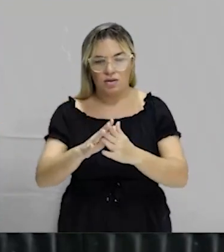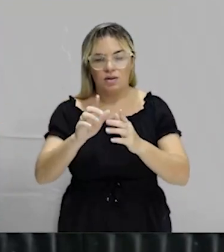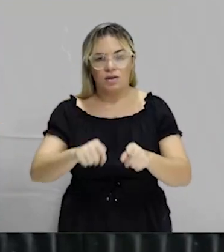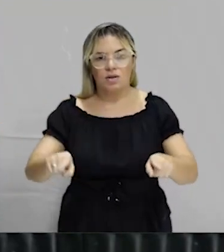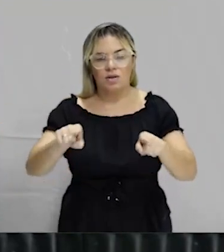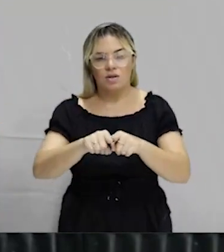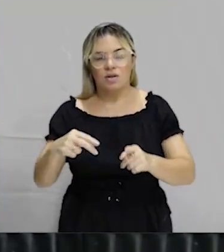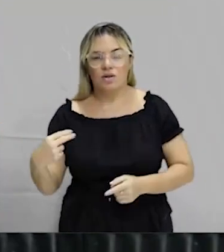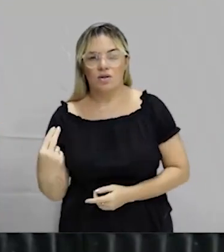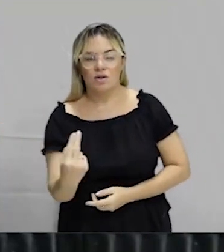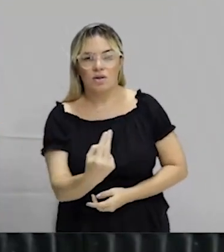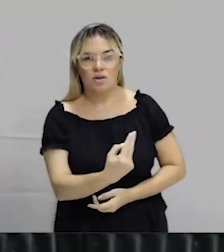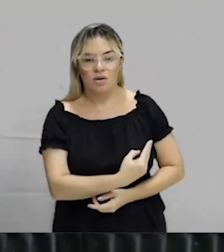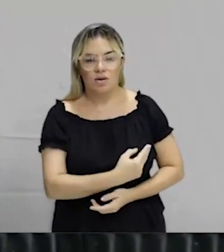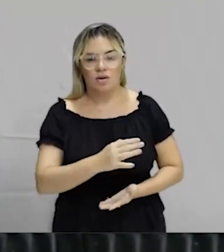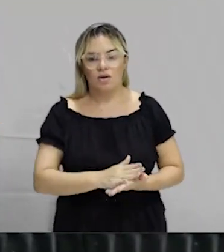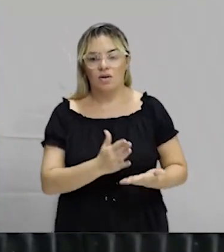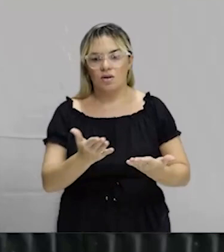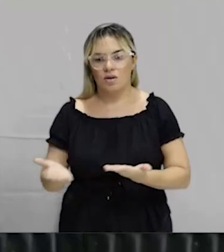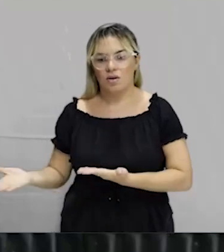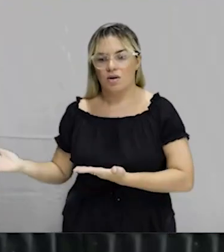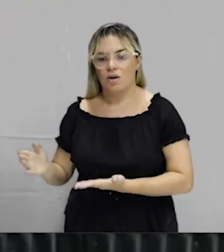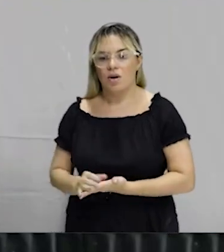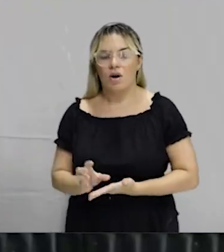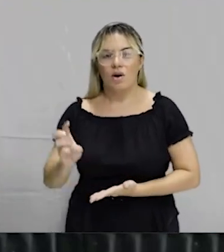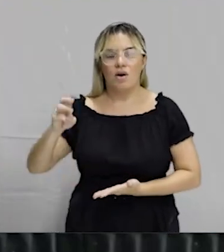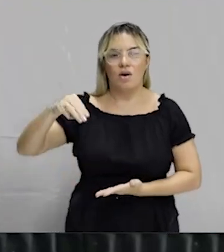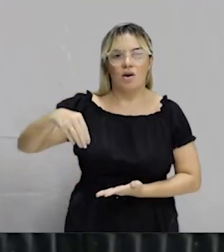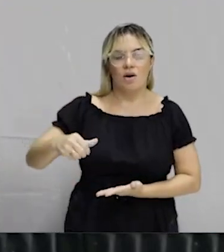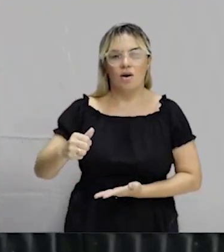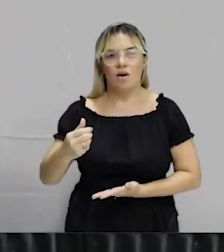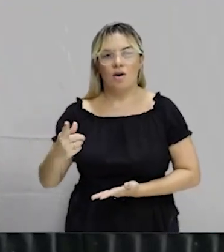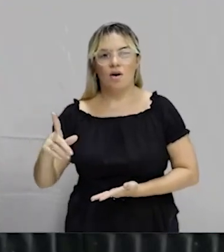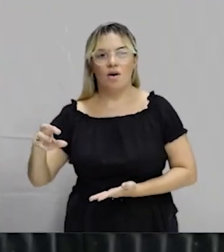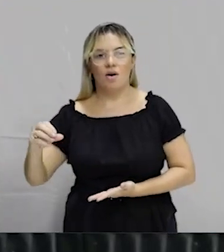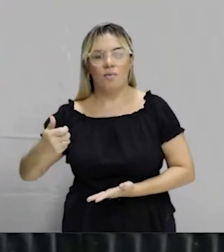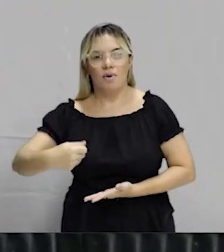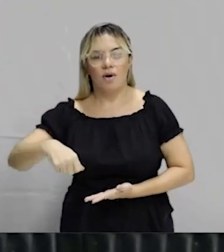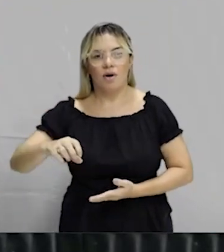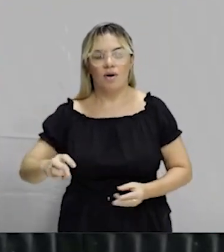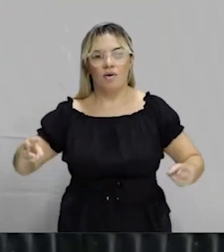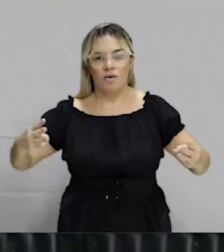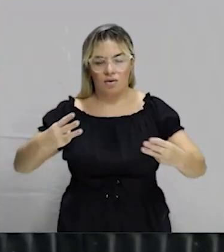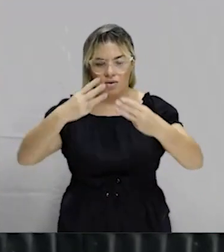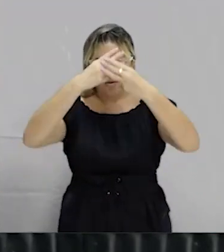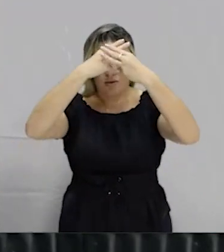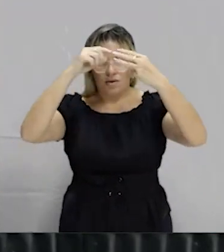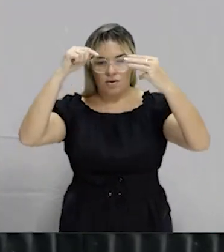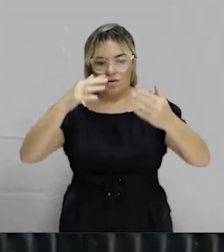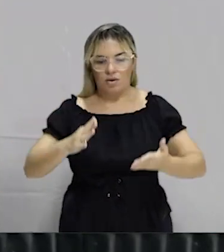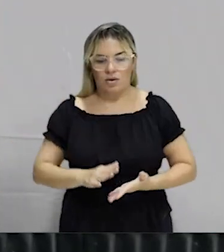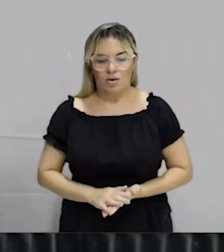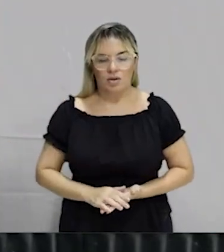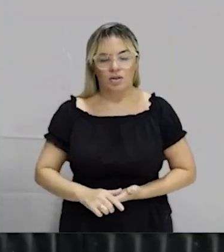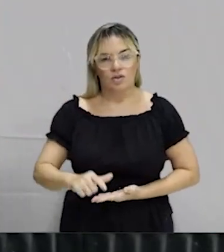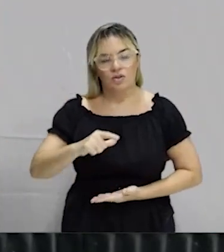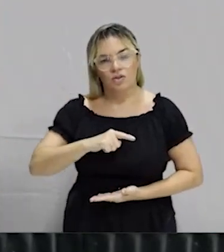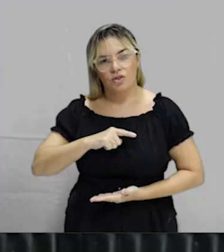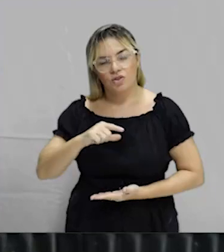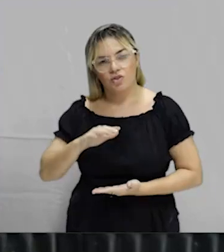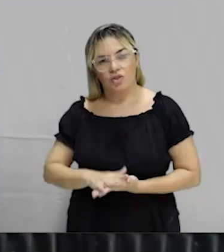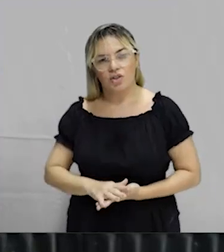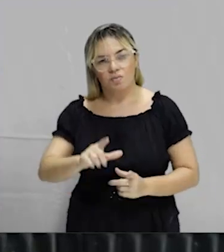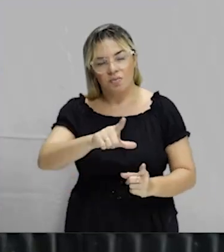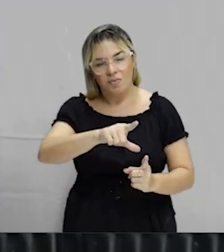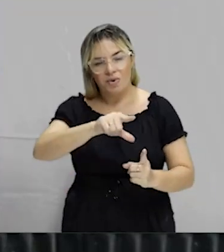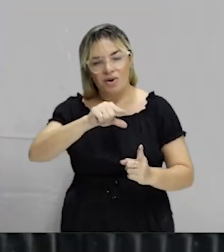também os chamados magos. Os magos que eles acabavam gozando de certos